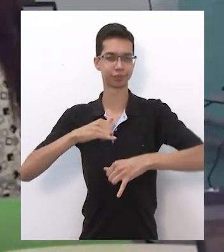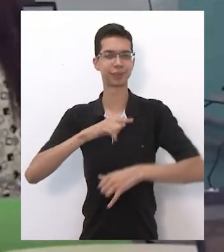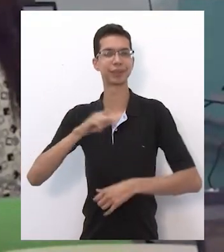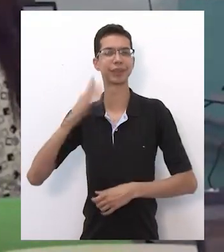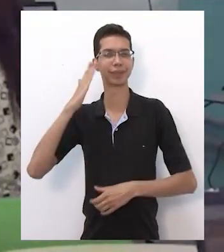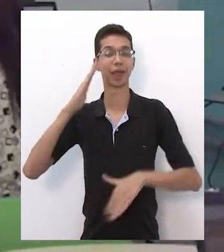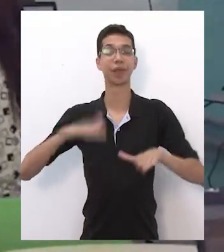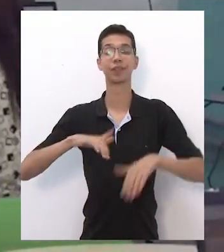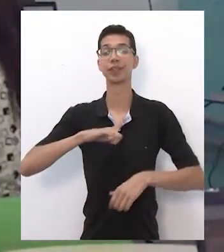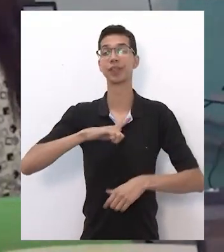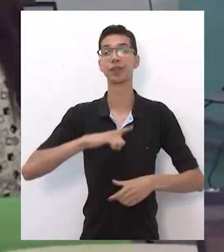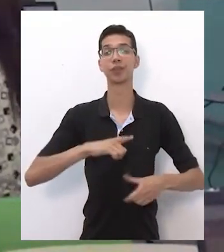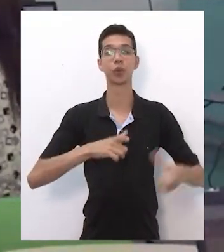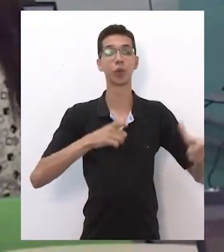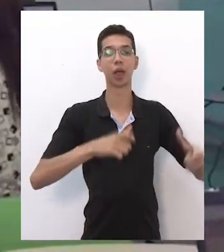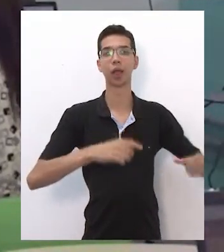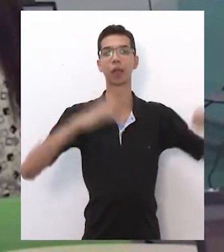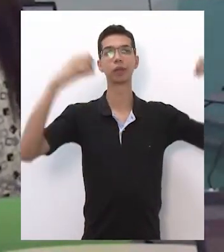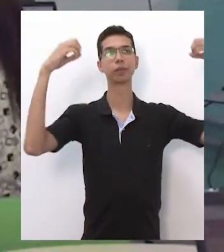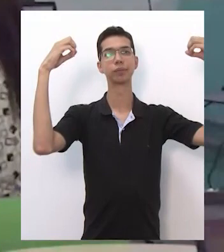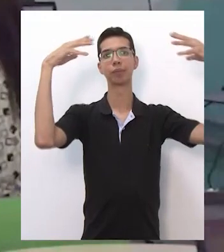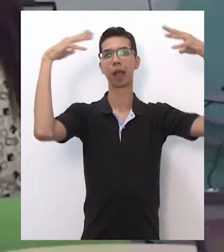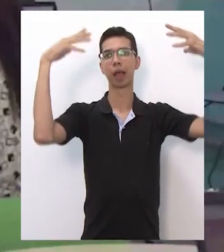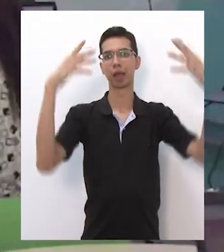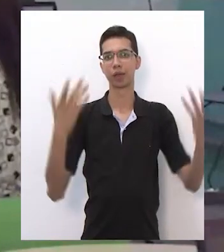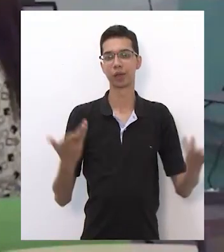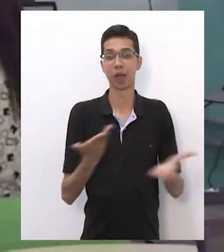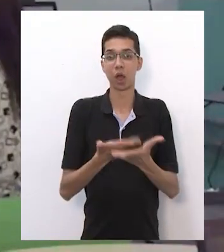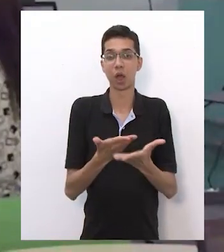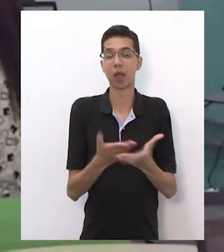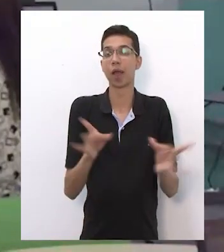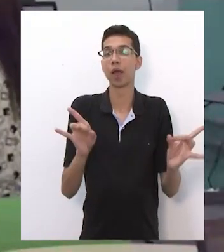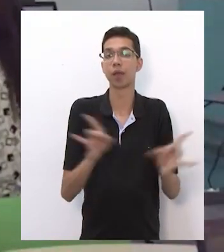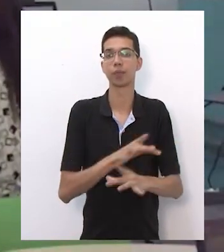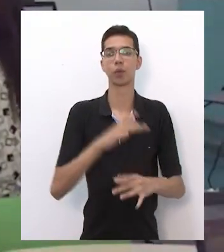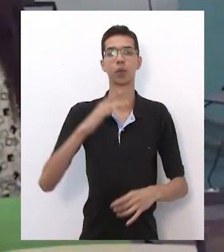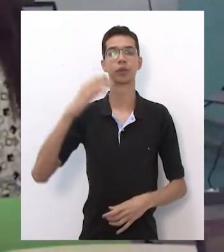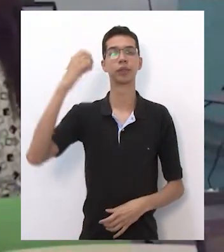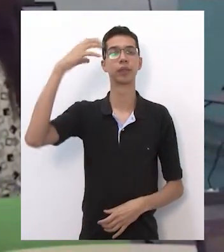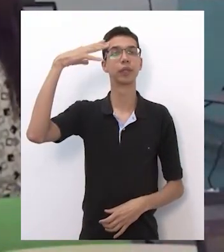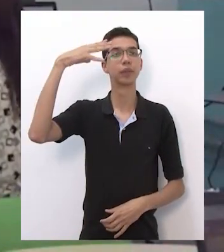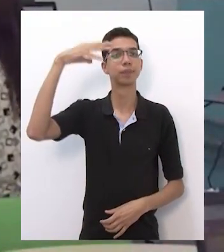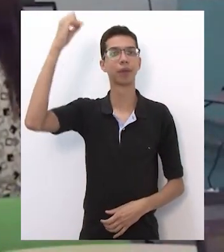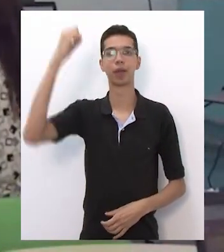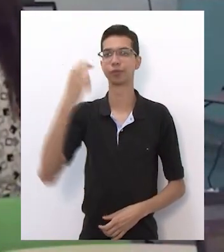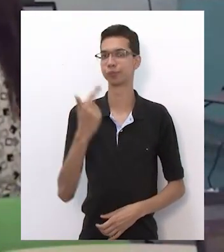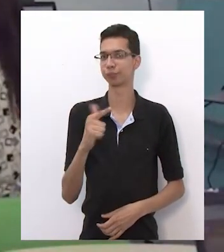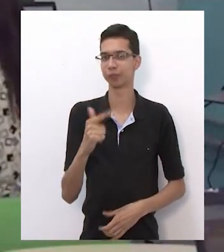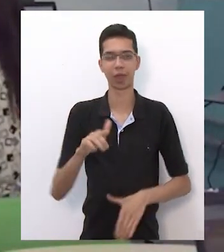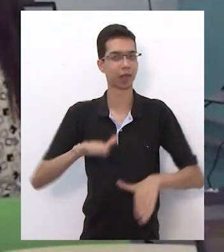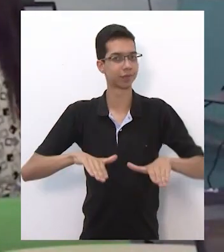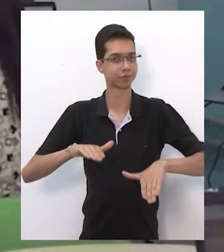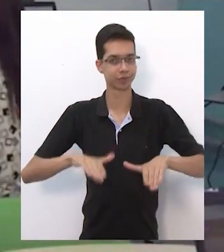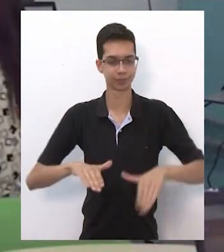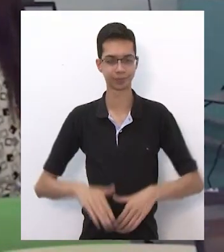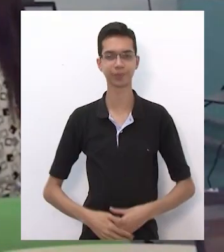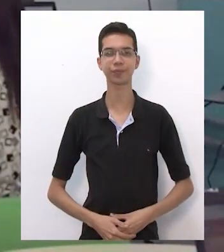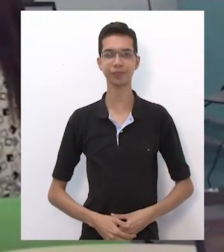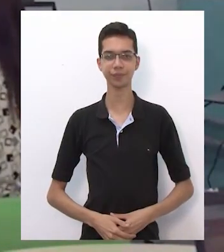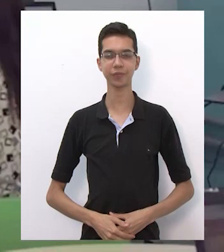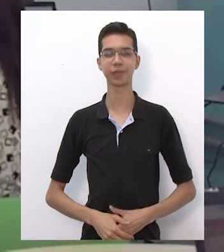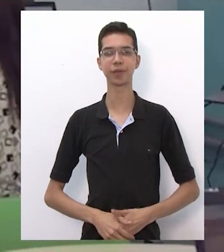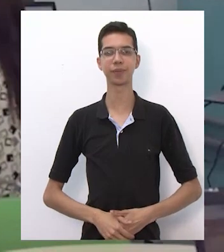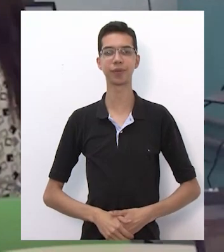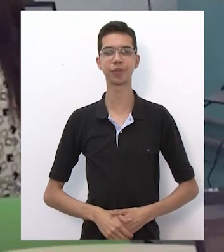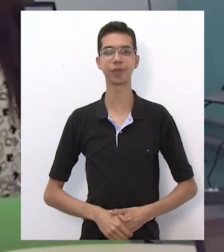tudo aceso, né? Termina a aula, nem sempre desliga a luz, não é? Então a gente vai, com esse problema